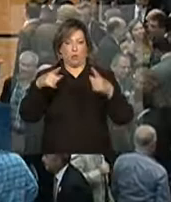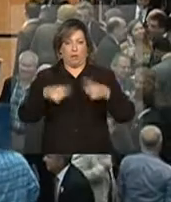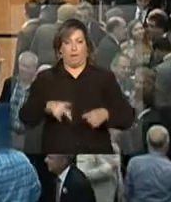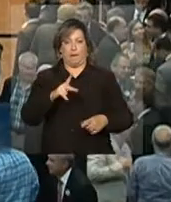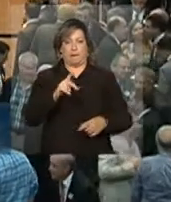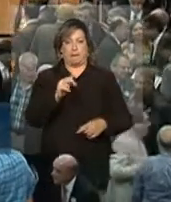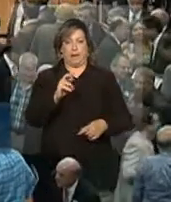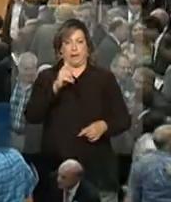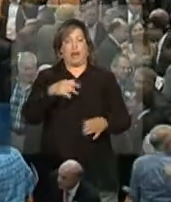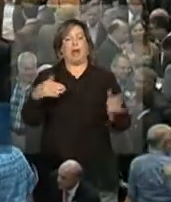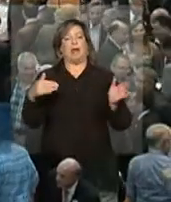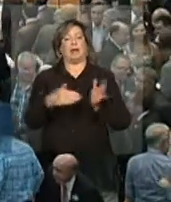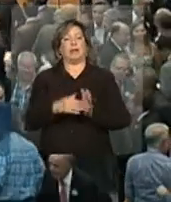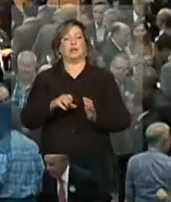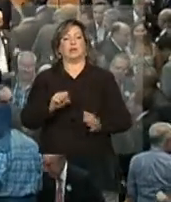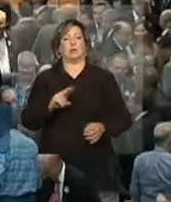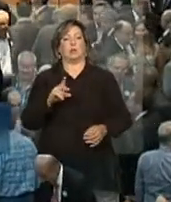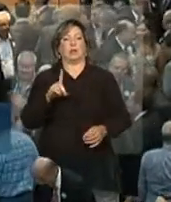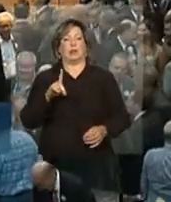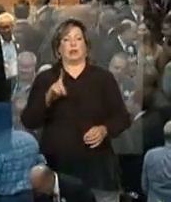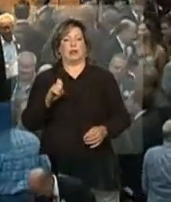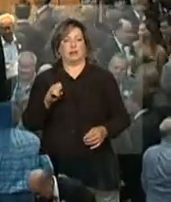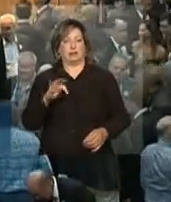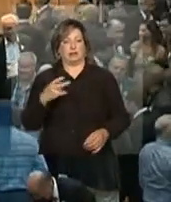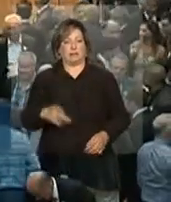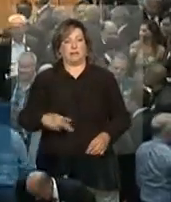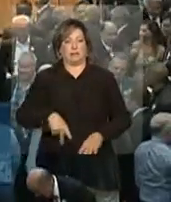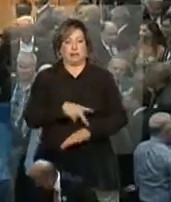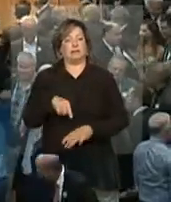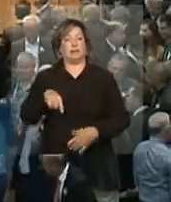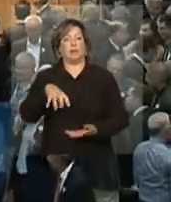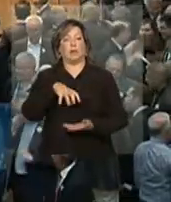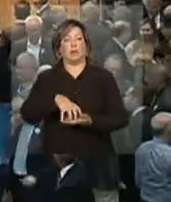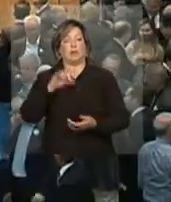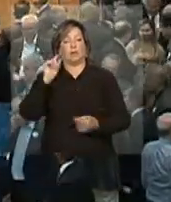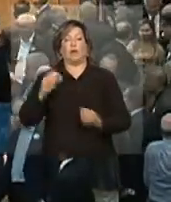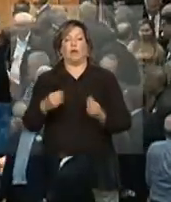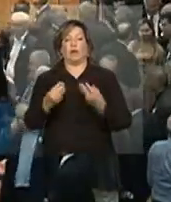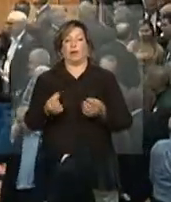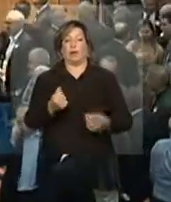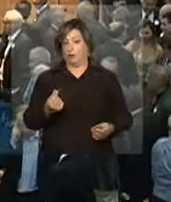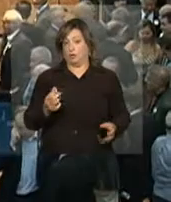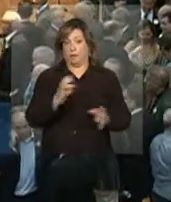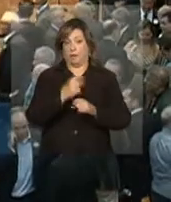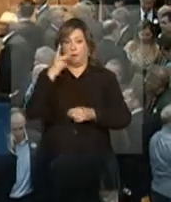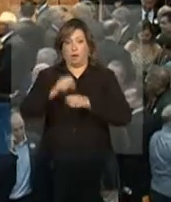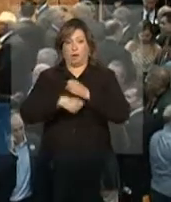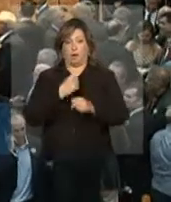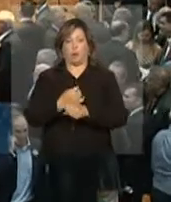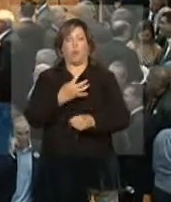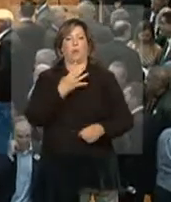Sudeste do país o grupo ofereceu então a proposta de remuneração anual de qu